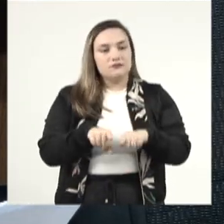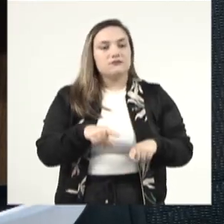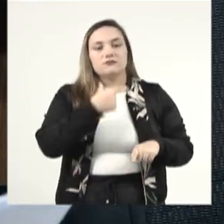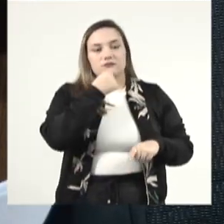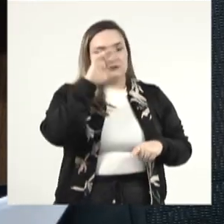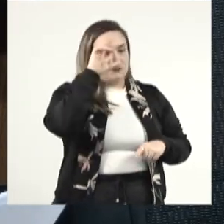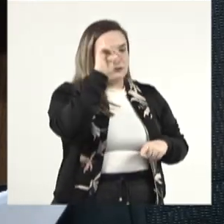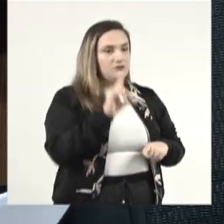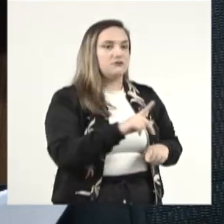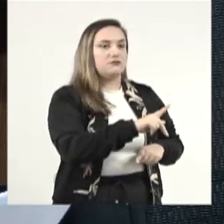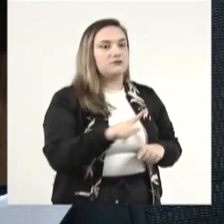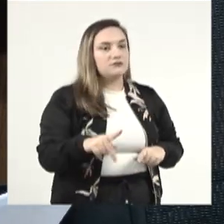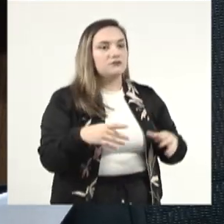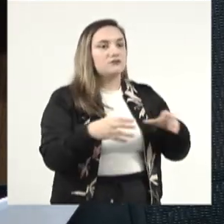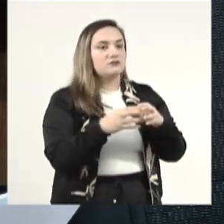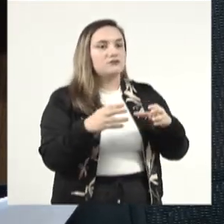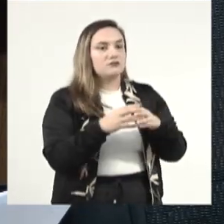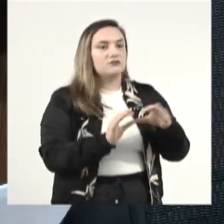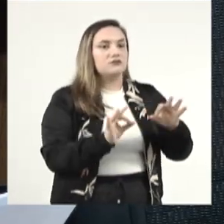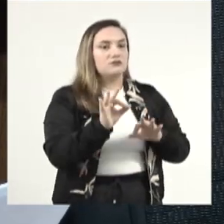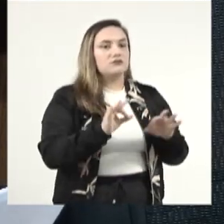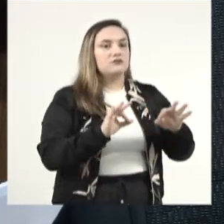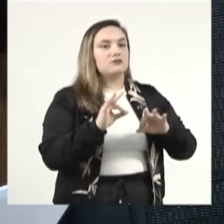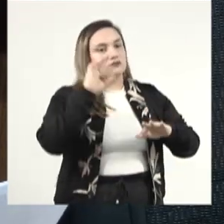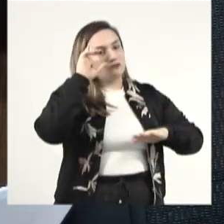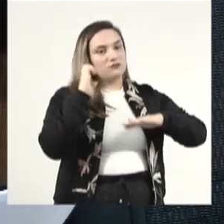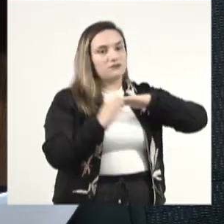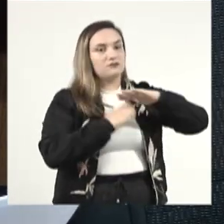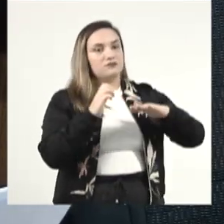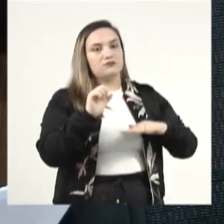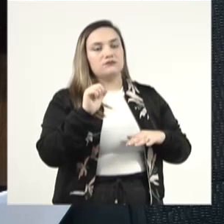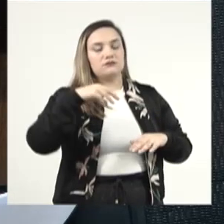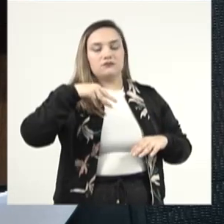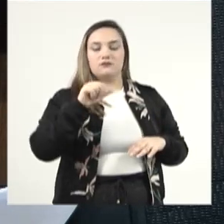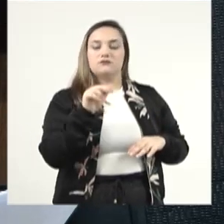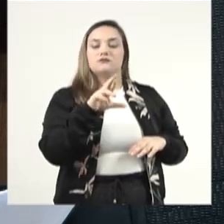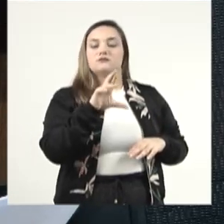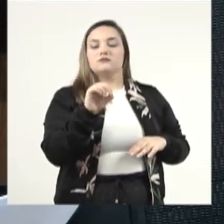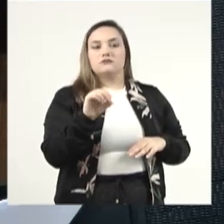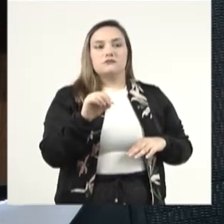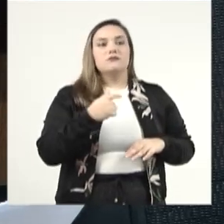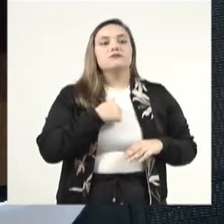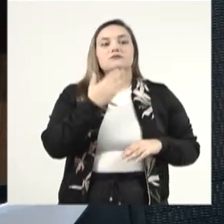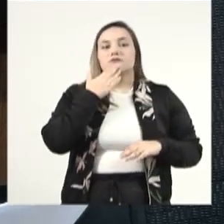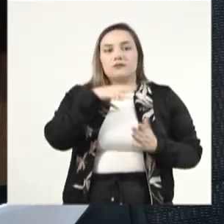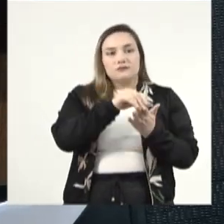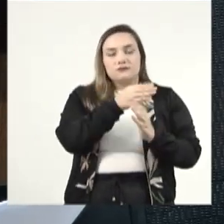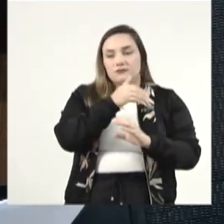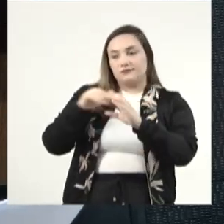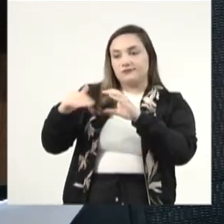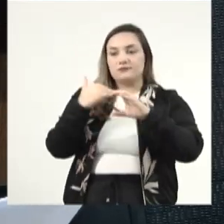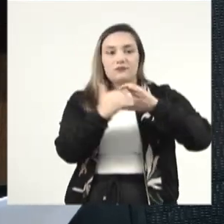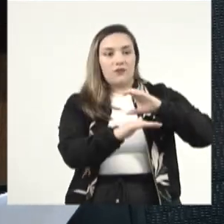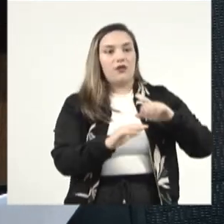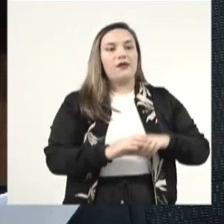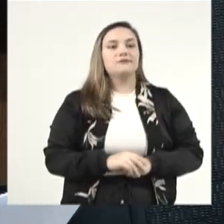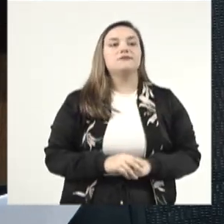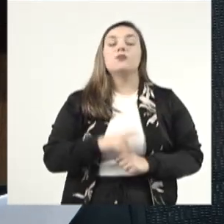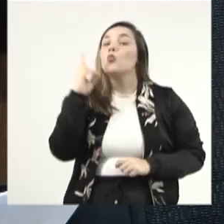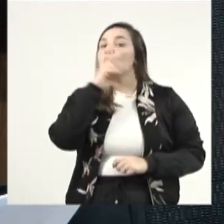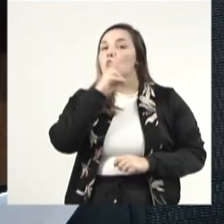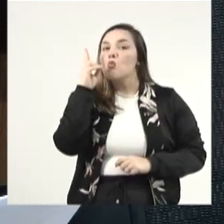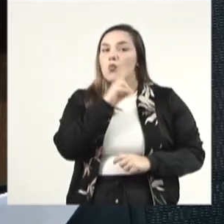senhor diretor-presidente da Agência Estadual de Gestão e Empreendimento, senhor Mauro Azambuja Rondon, por cópias autônomas, solicitando, em